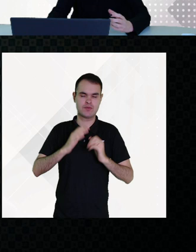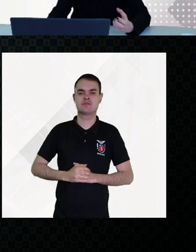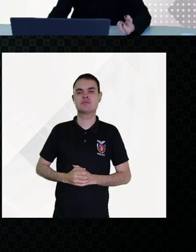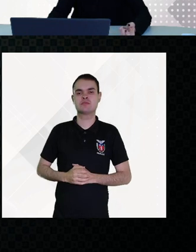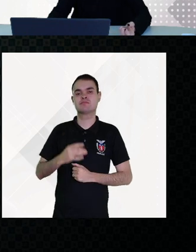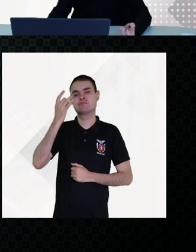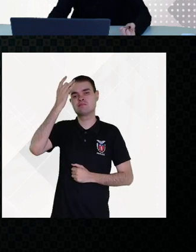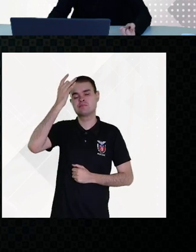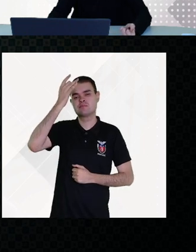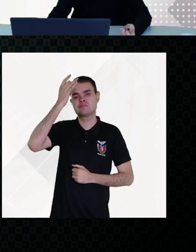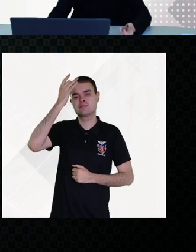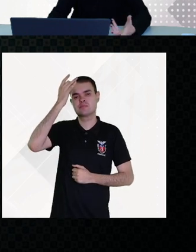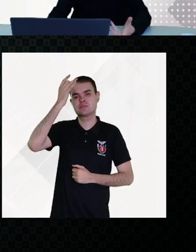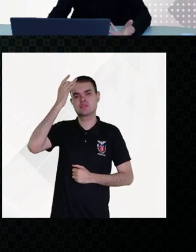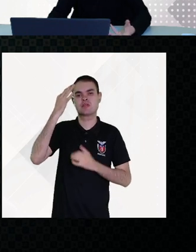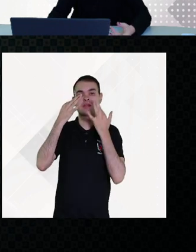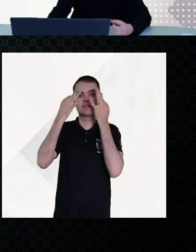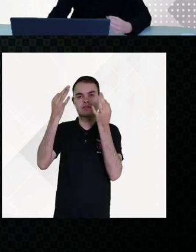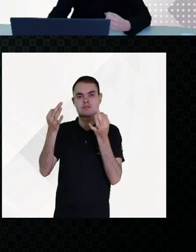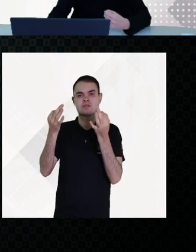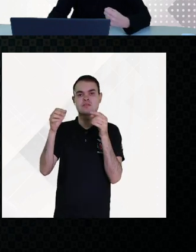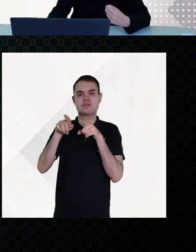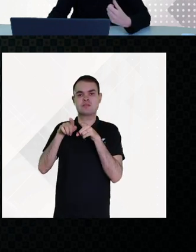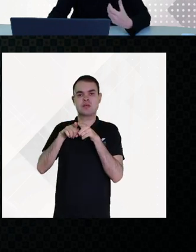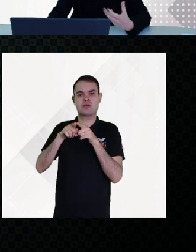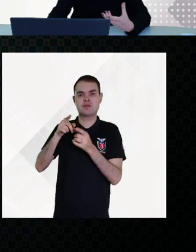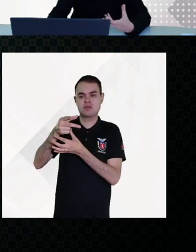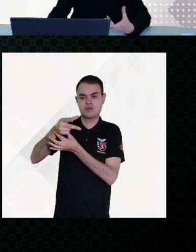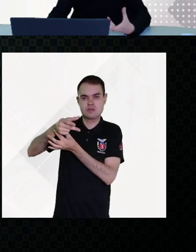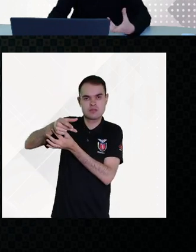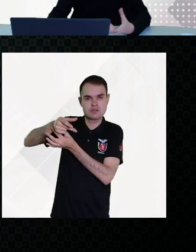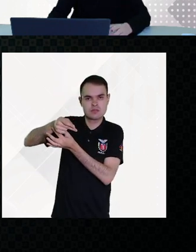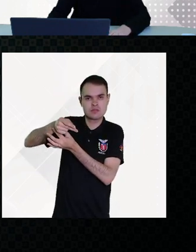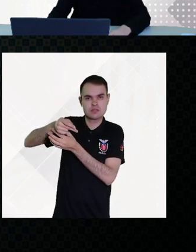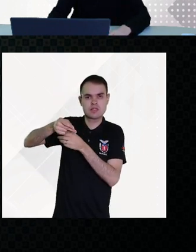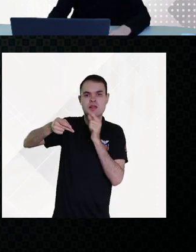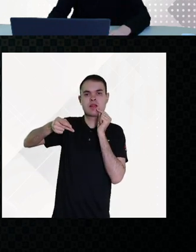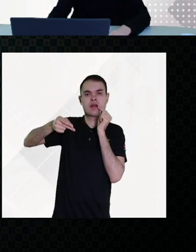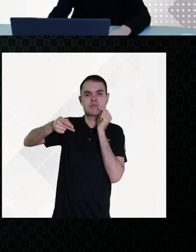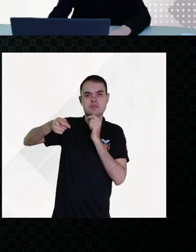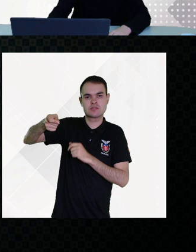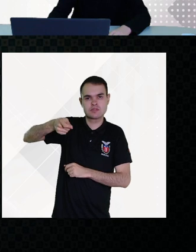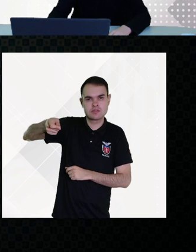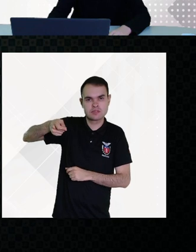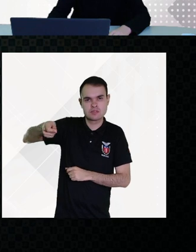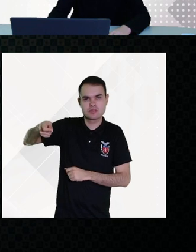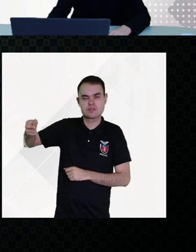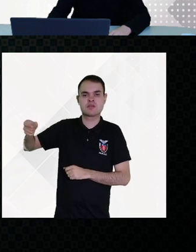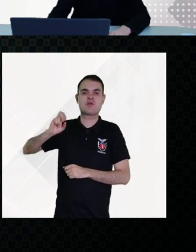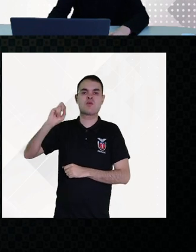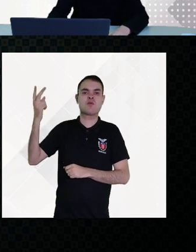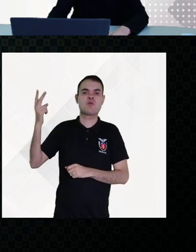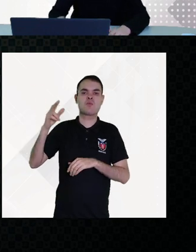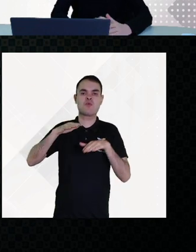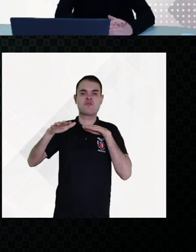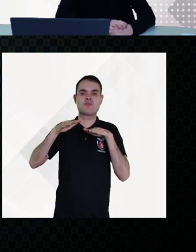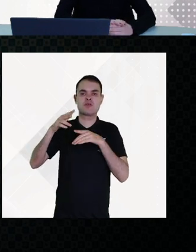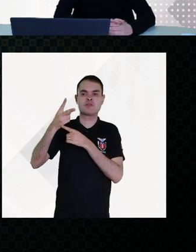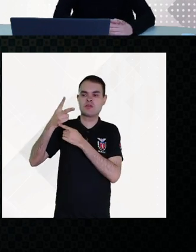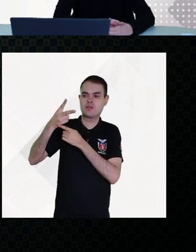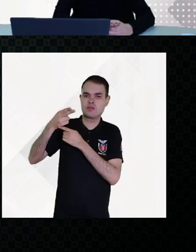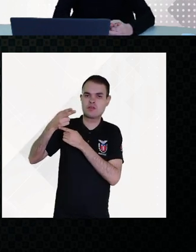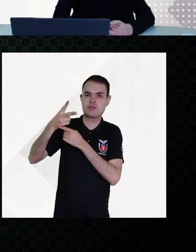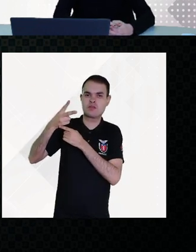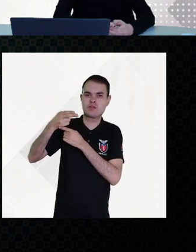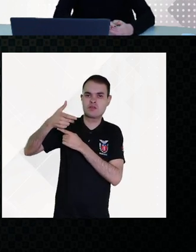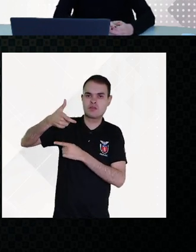facilitar... a apreensão do lápis, o movimento da tesoura. E também temos aqui um